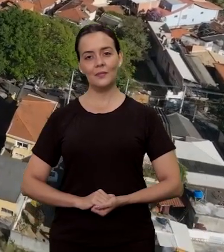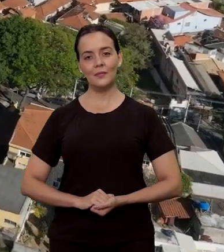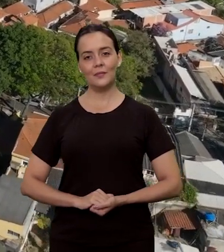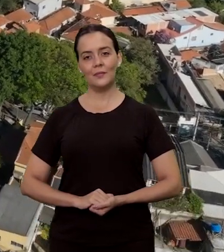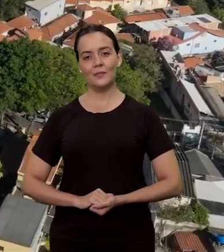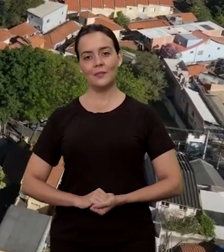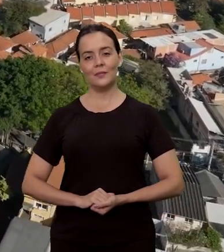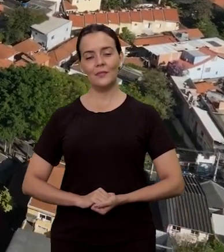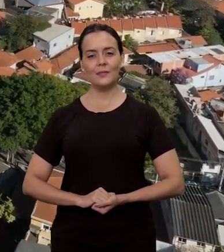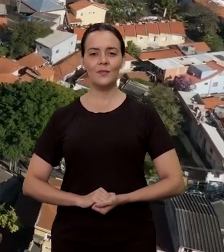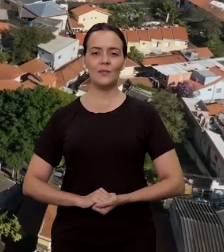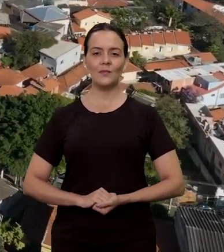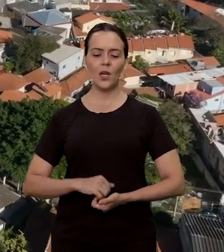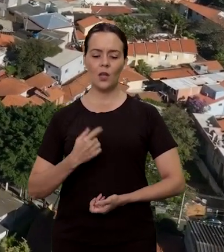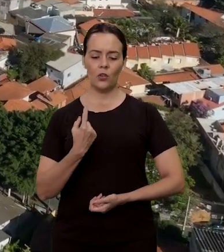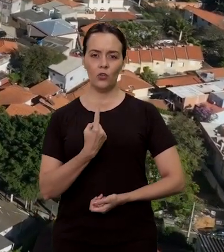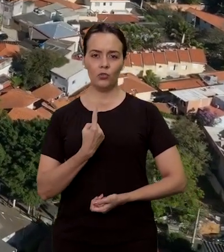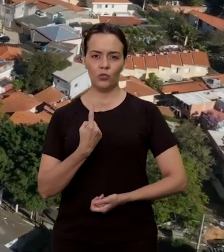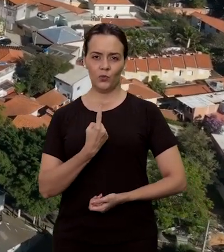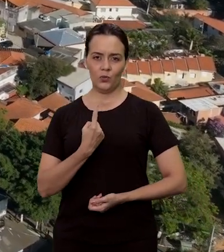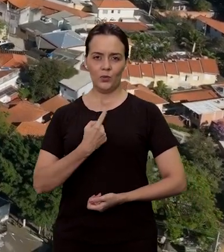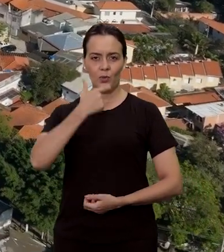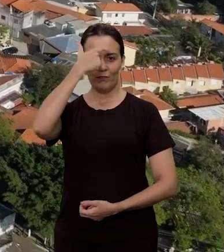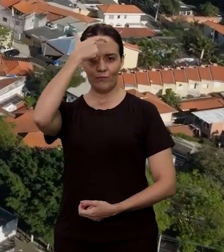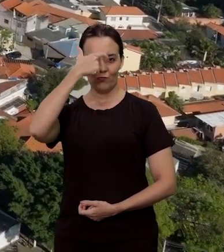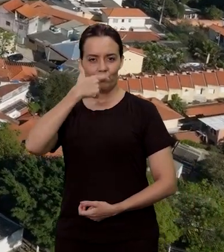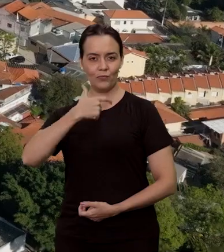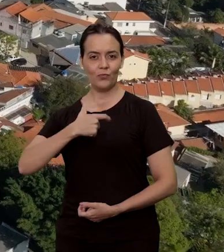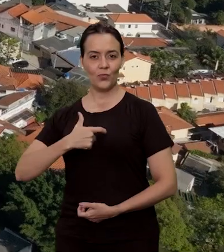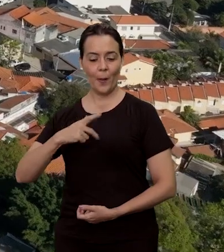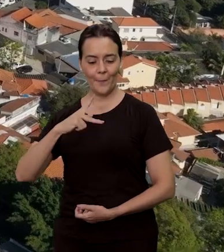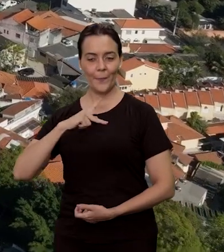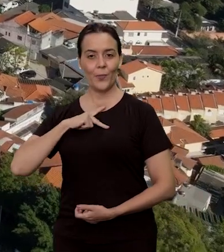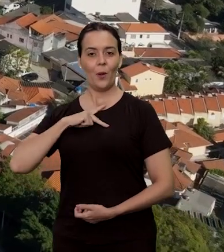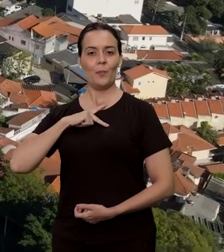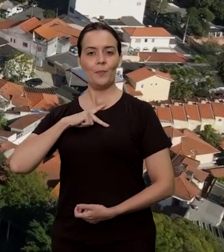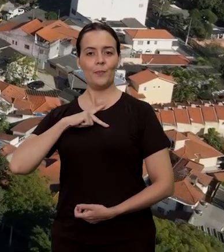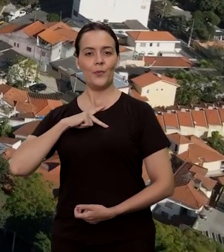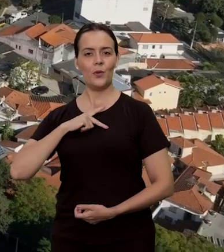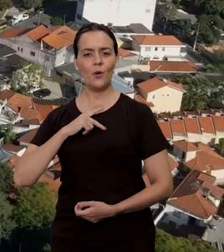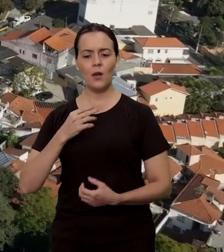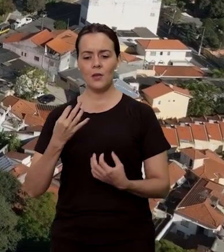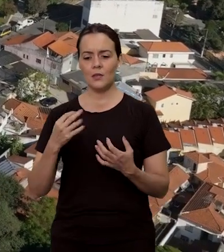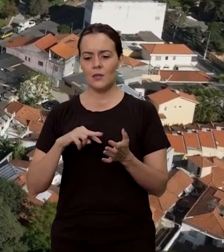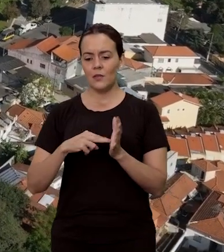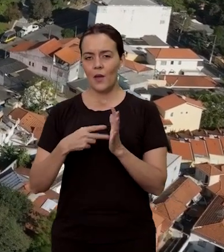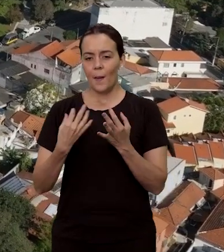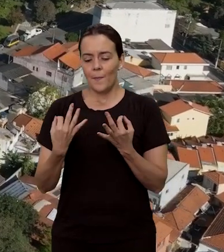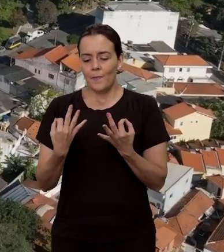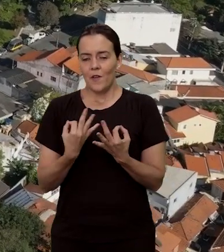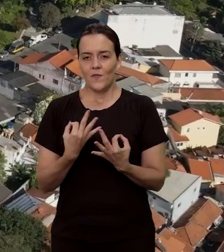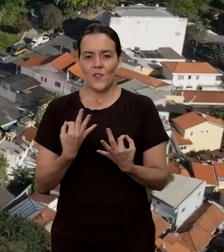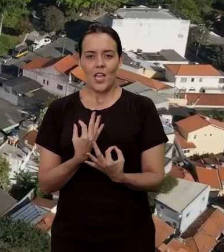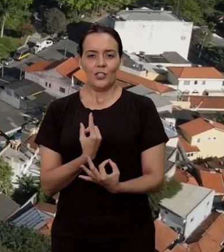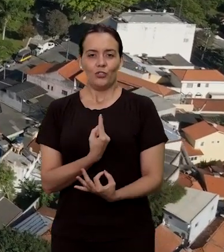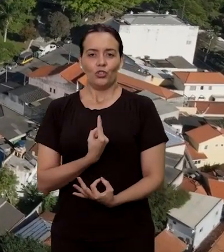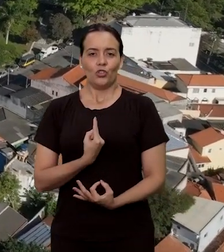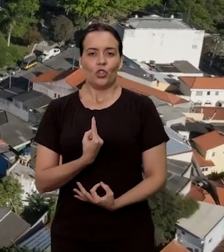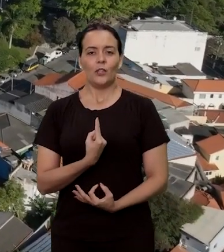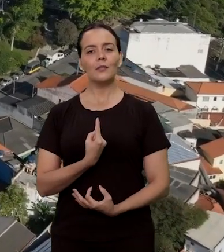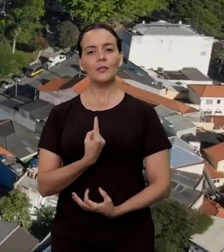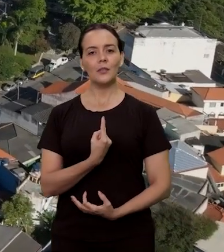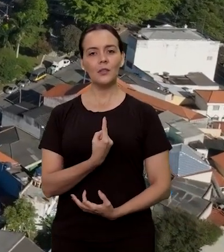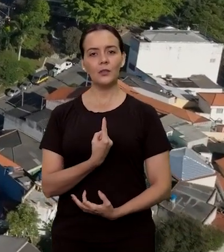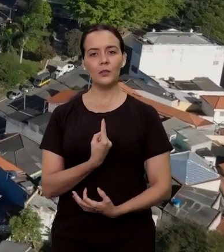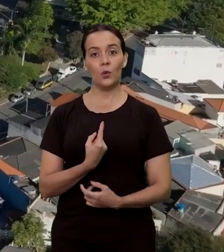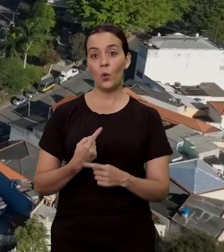A individuação, ela é uma integração de si mesmo e que não está na